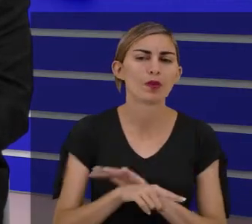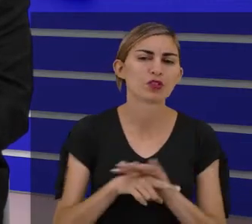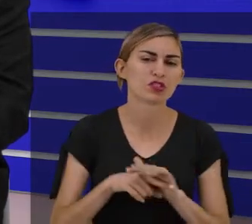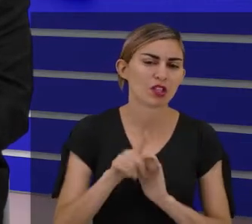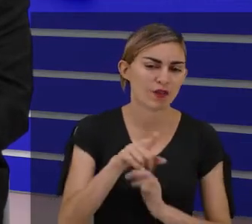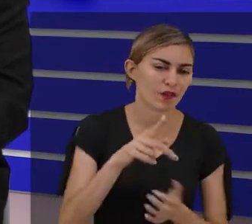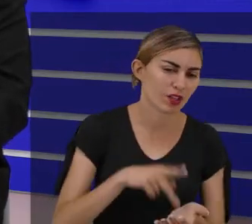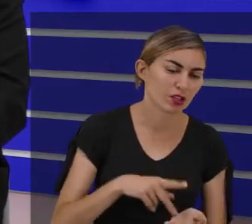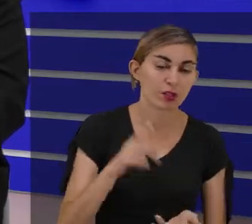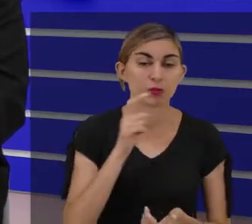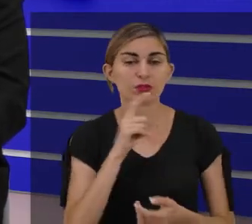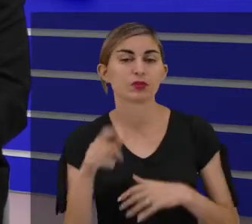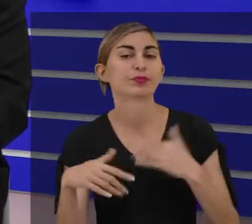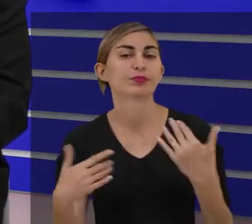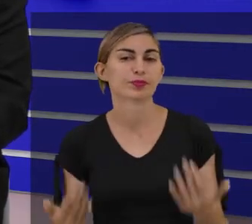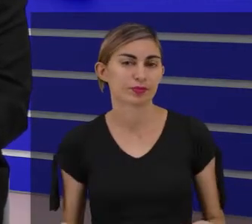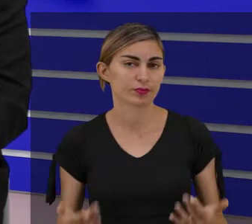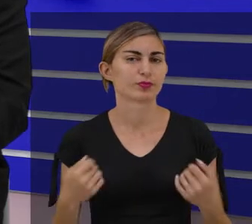estar bebendo.